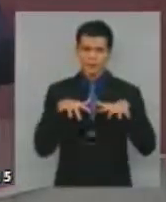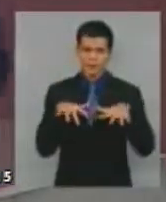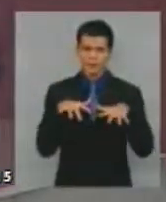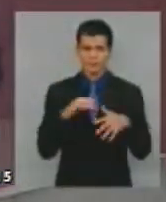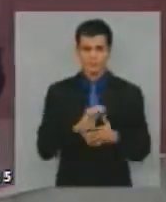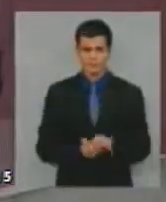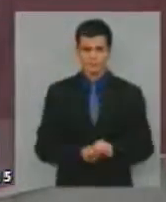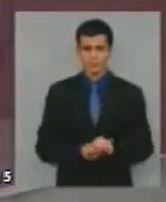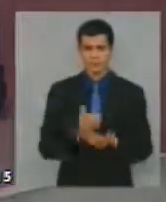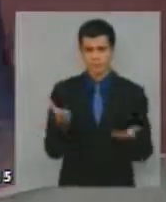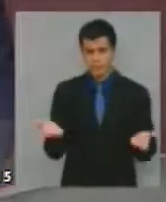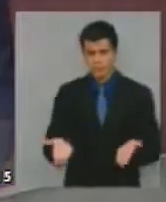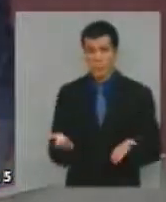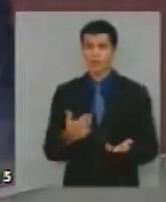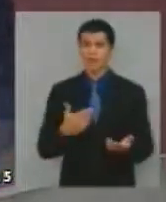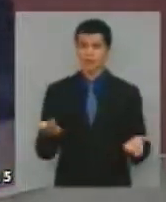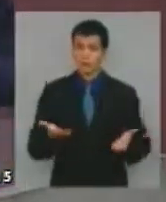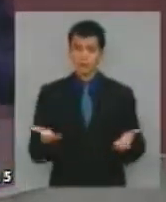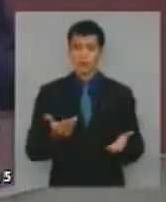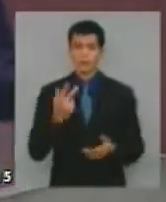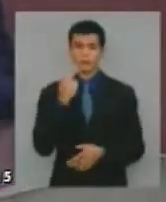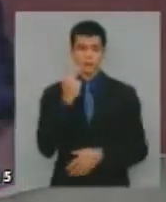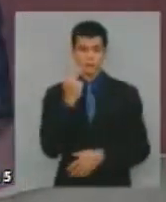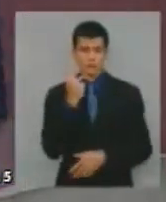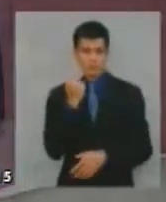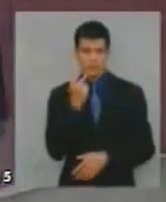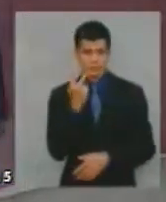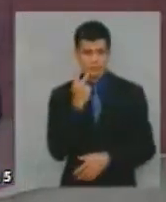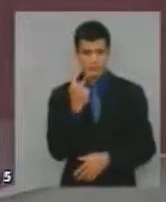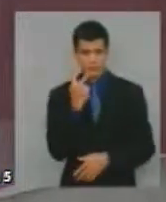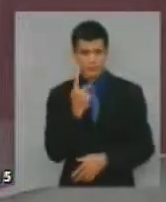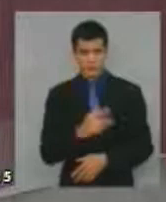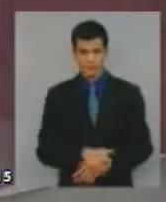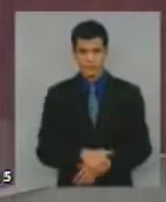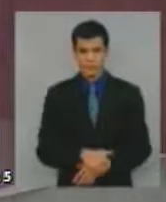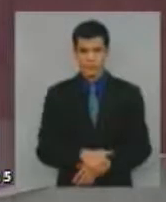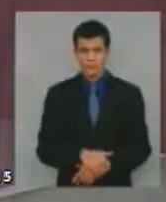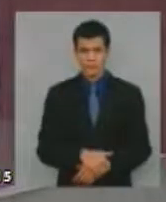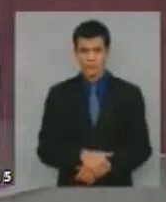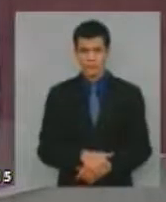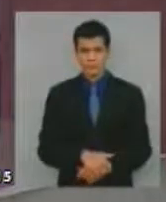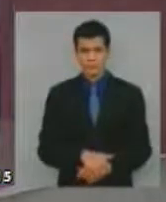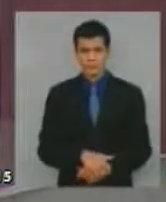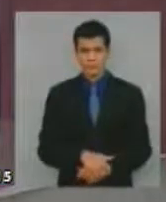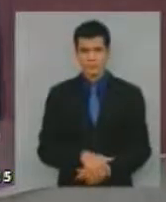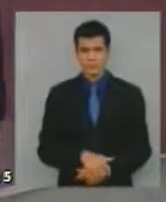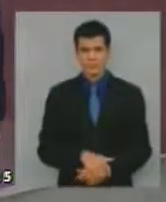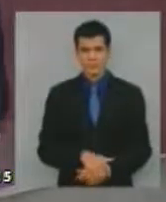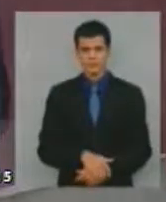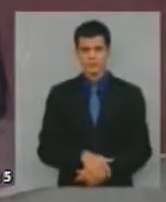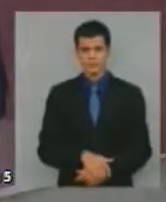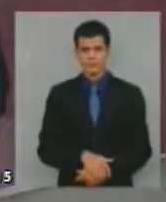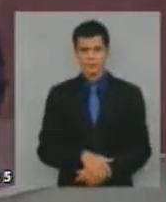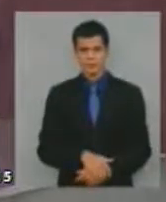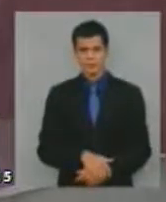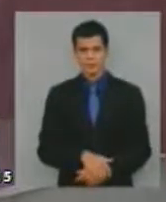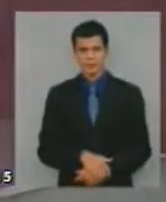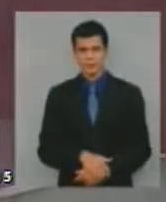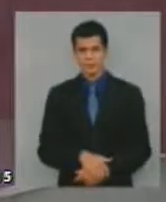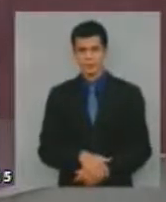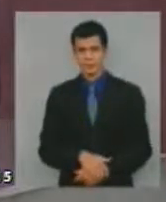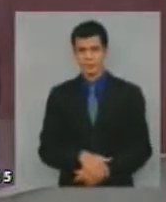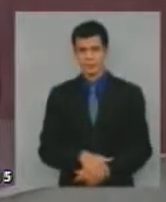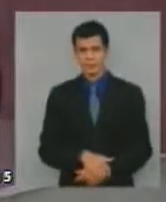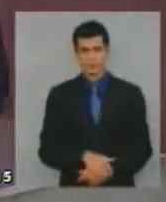para ouvir, inclusive, seu comentário. Deputados. Por sessão do deputado Eli, Vossa Excelência pode continuar. Obrigado, deputado. Obrigado. Está cedendo o tempo dele aí.